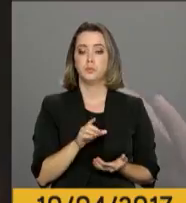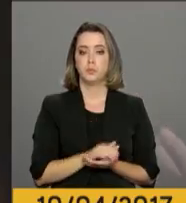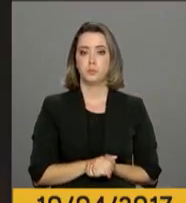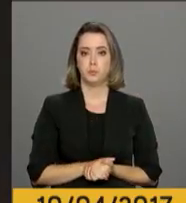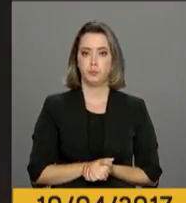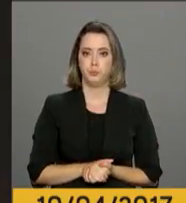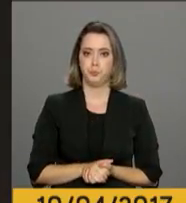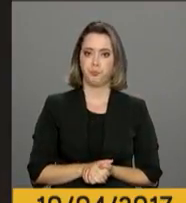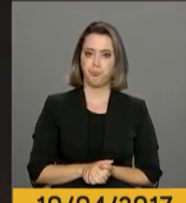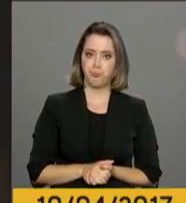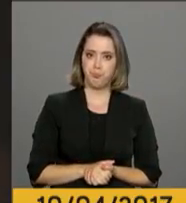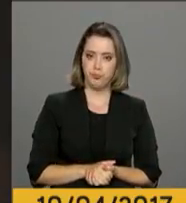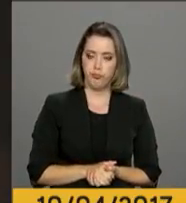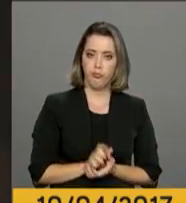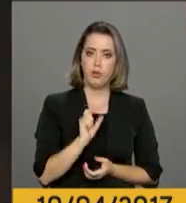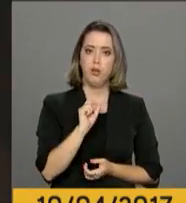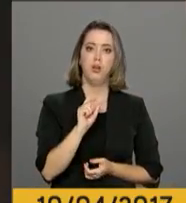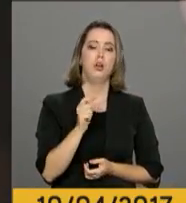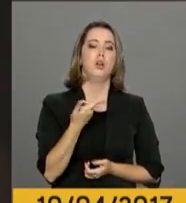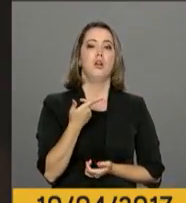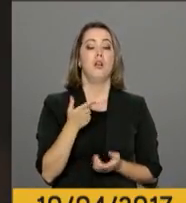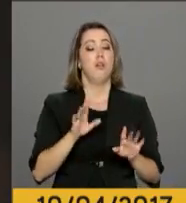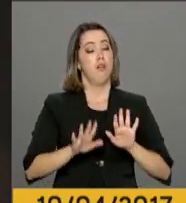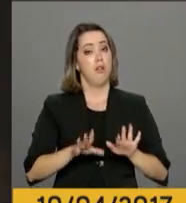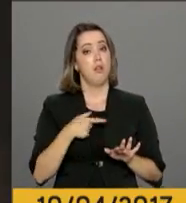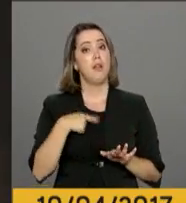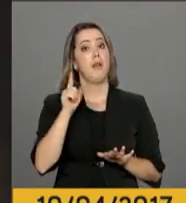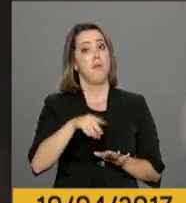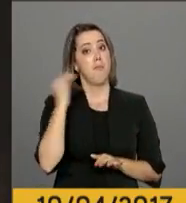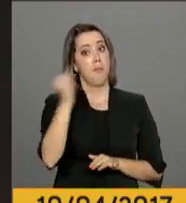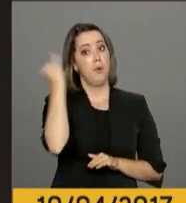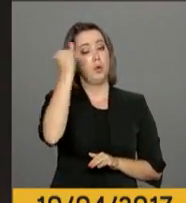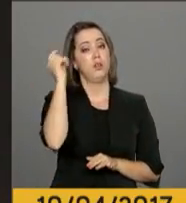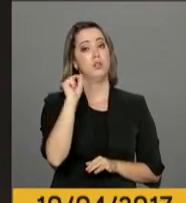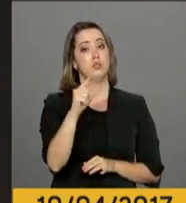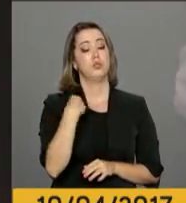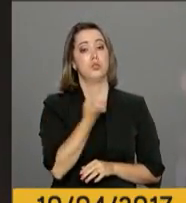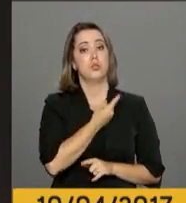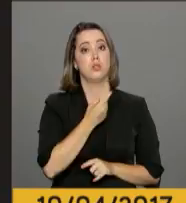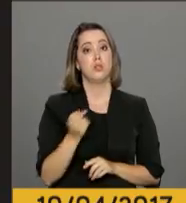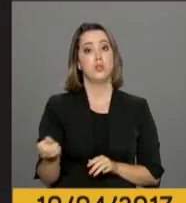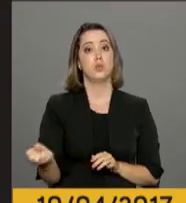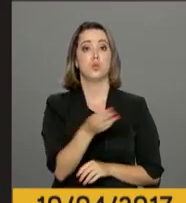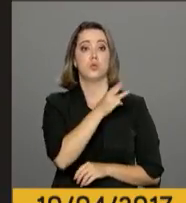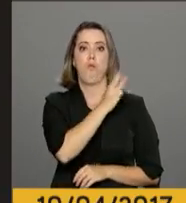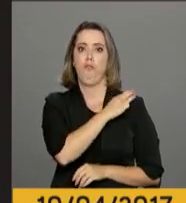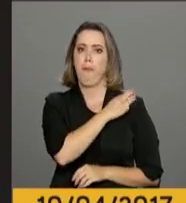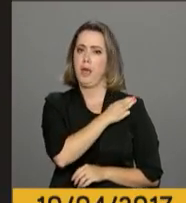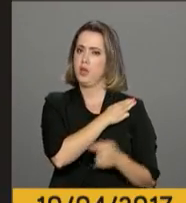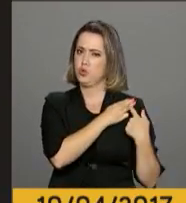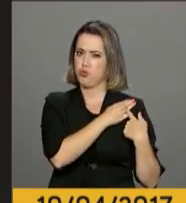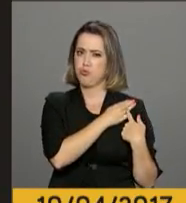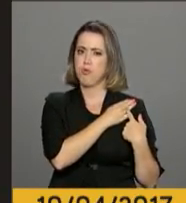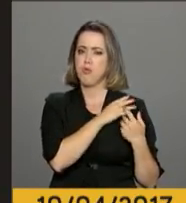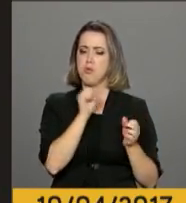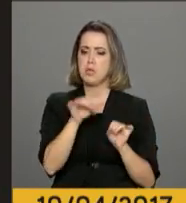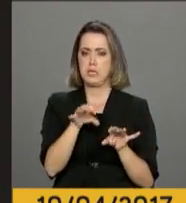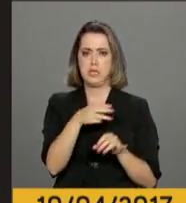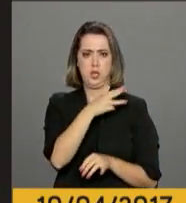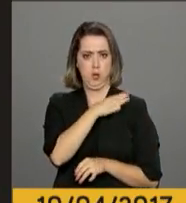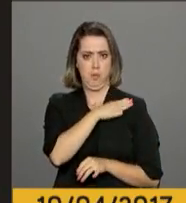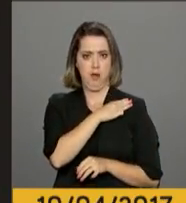talvez não tenha tanta repercussão, mas foi uma coisa importantíssima, fizemos a reforma do ensino médio. Vocês sabem que eu